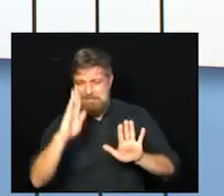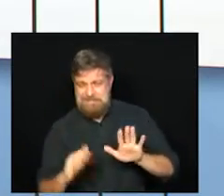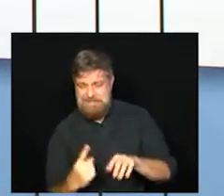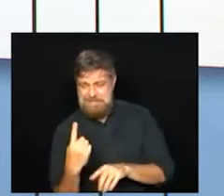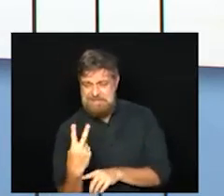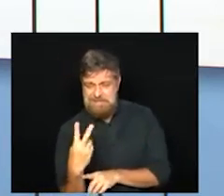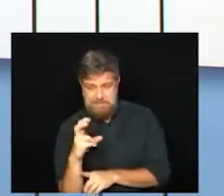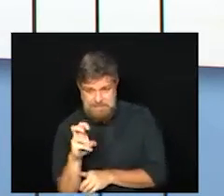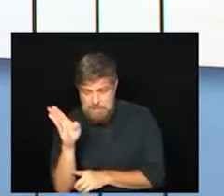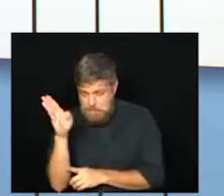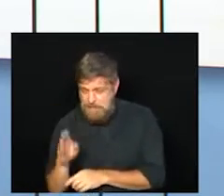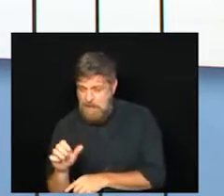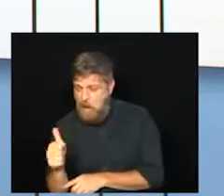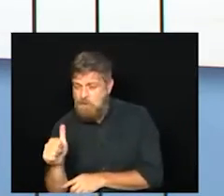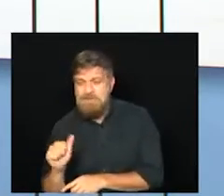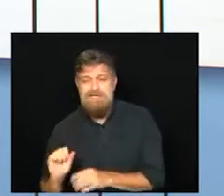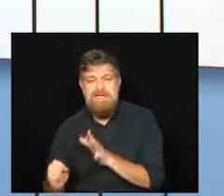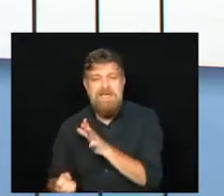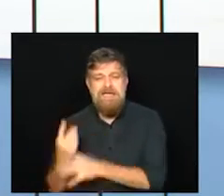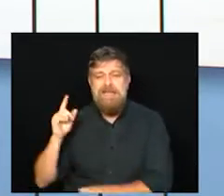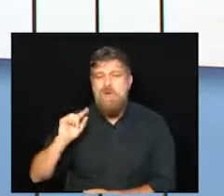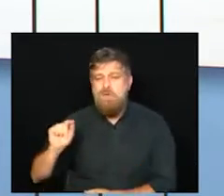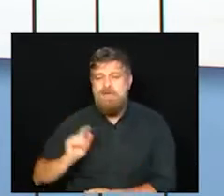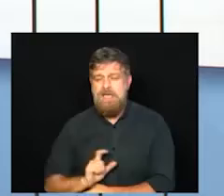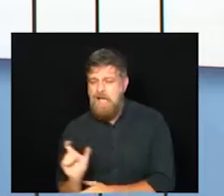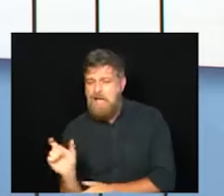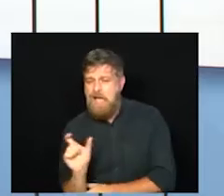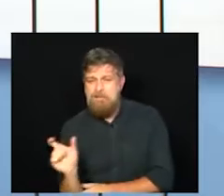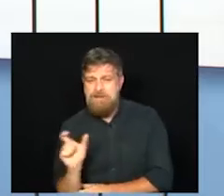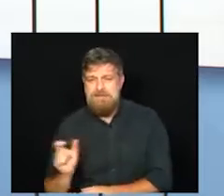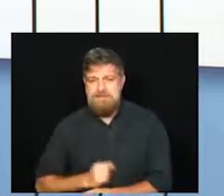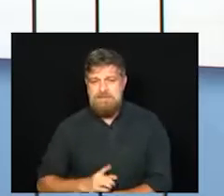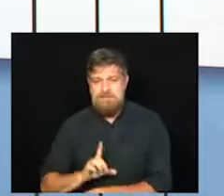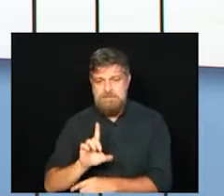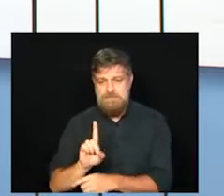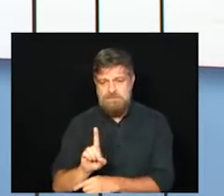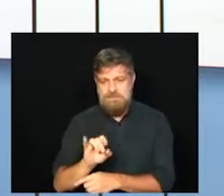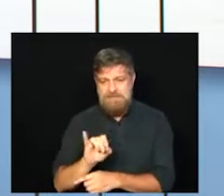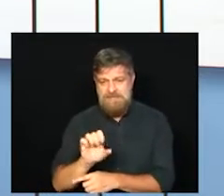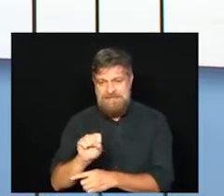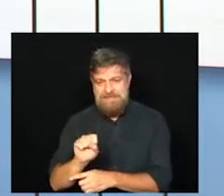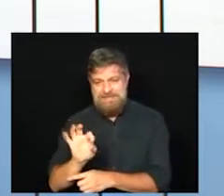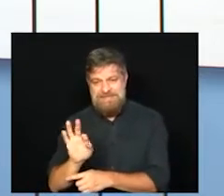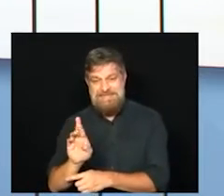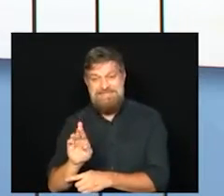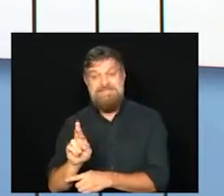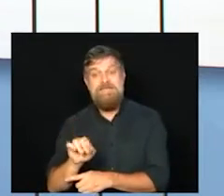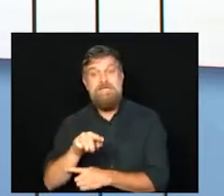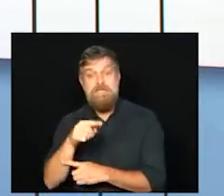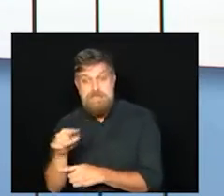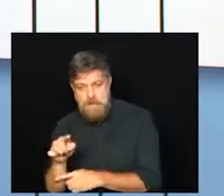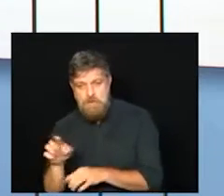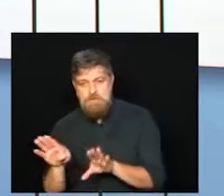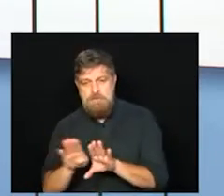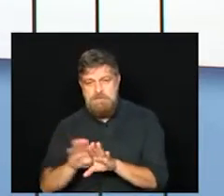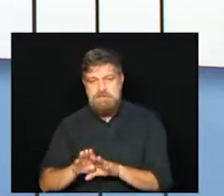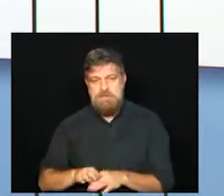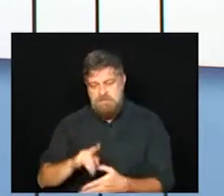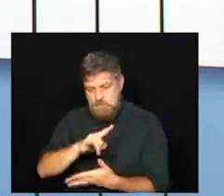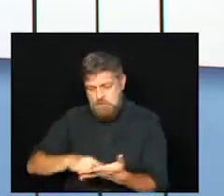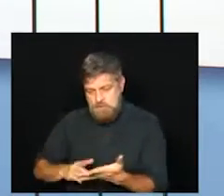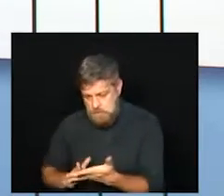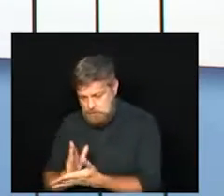de 2011, que institui o denominado Distritão. A parlamentar teve o documento aprovado em plenário